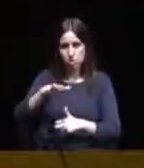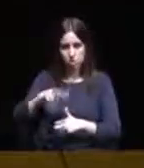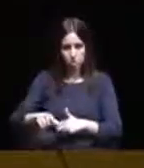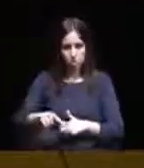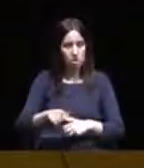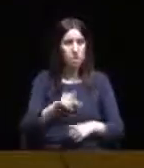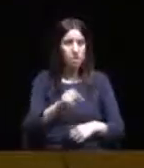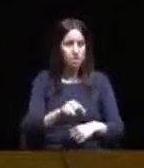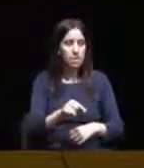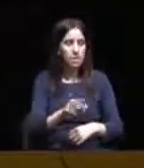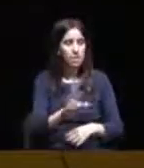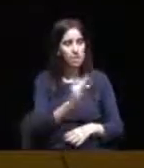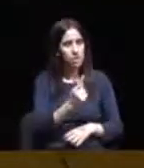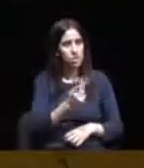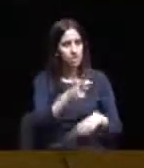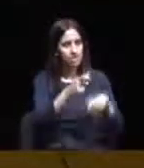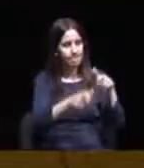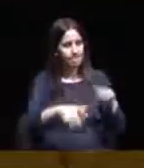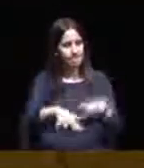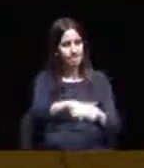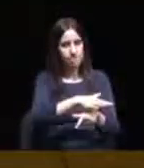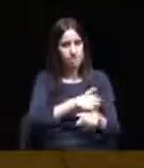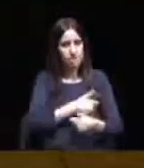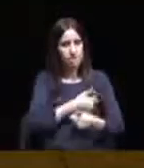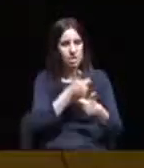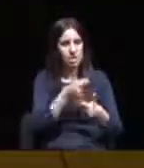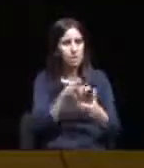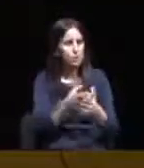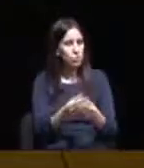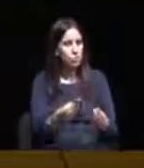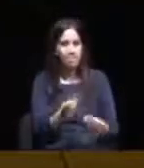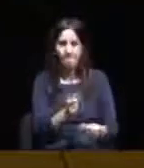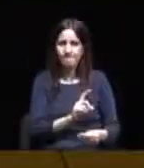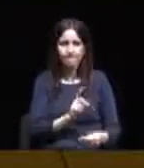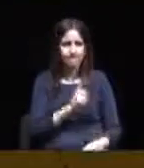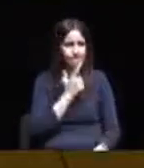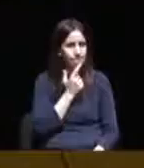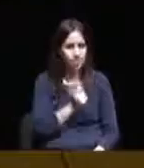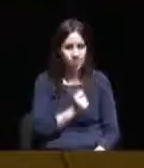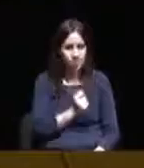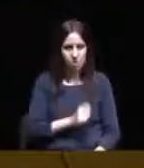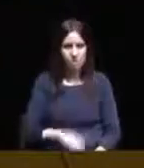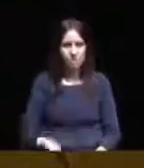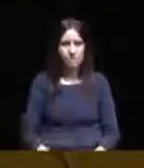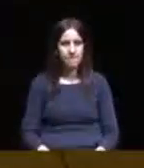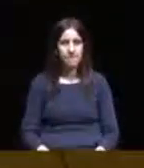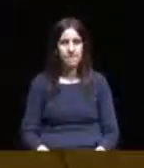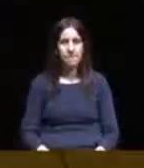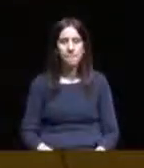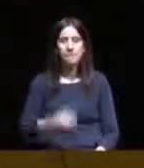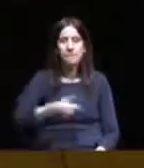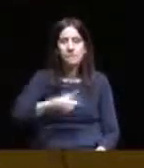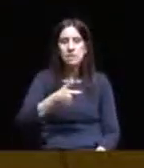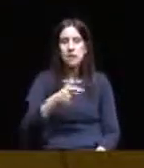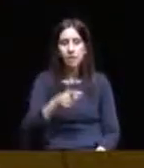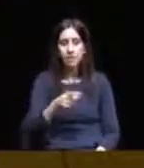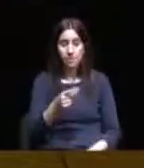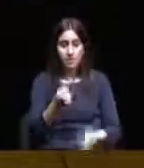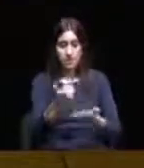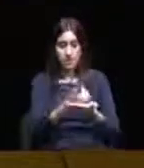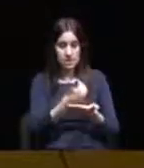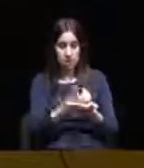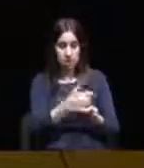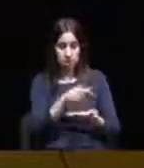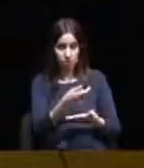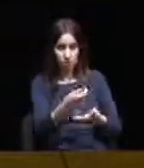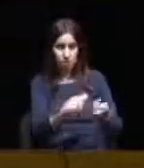zona gentrificada, mais uma dentro da cidade, é que não pode ser a solução. É absolutamente imprescindível garantir que a receita